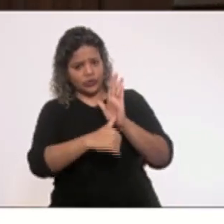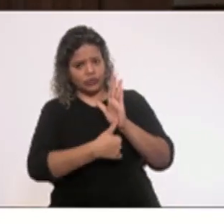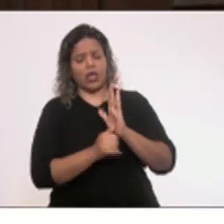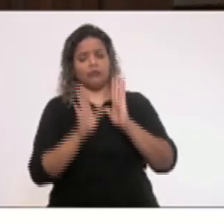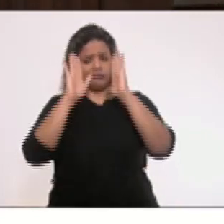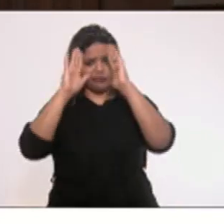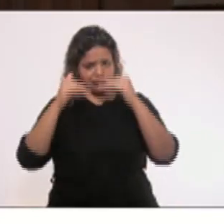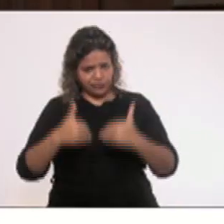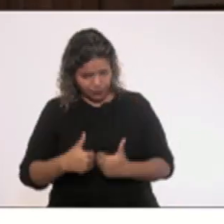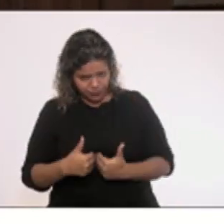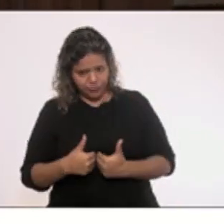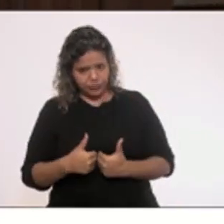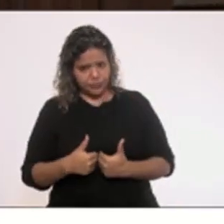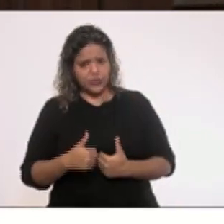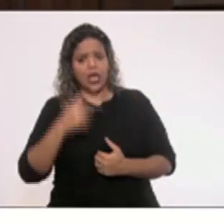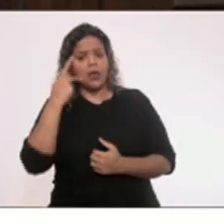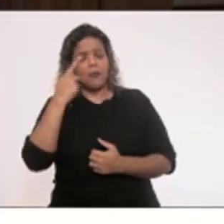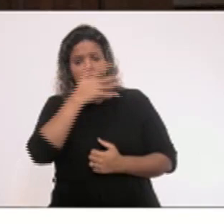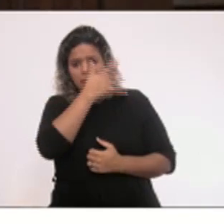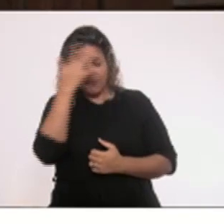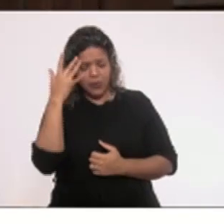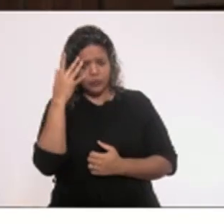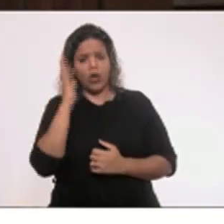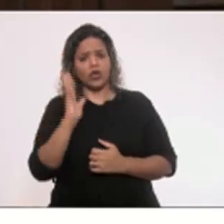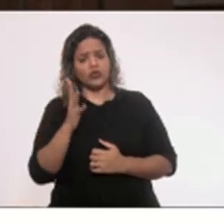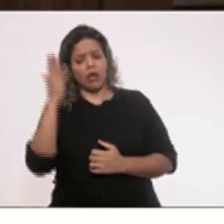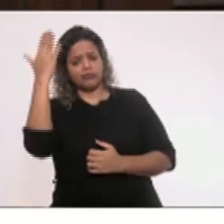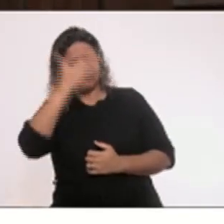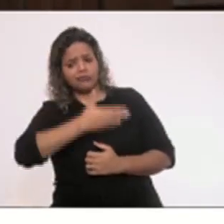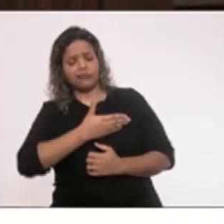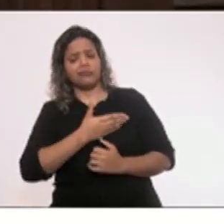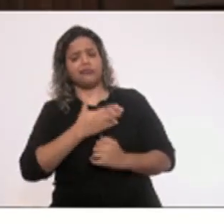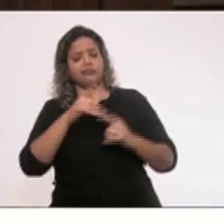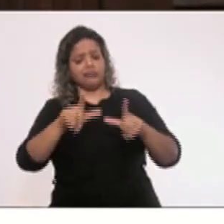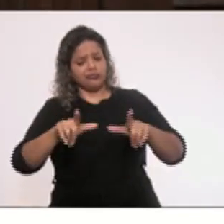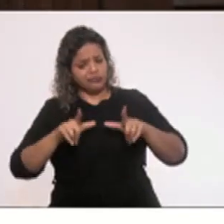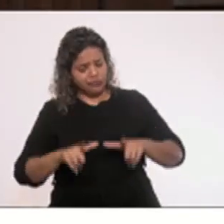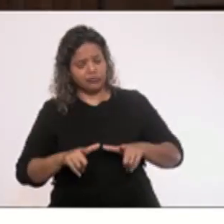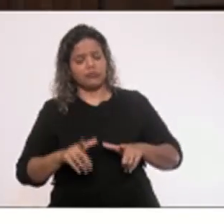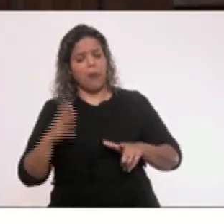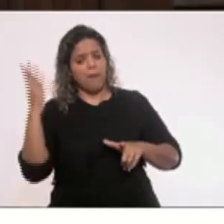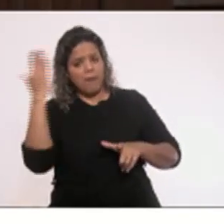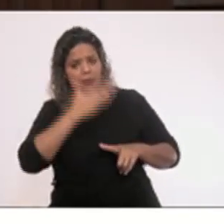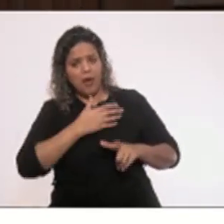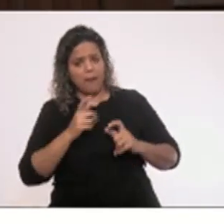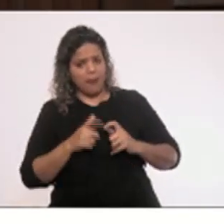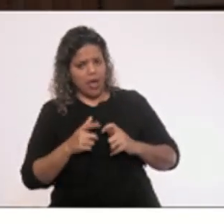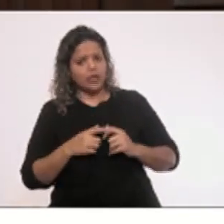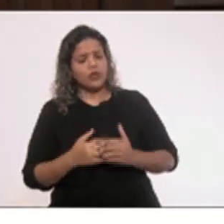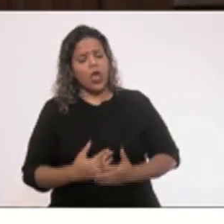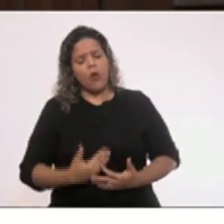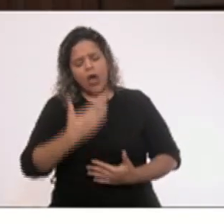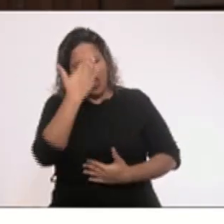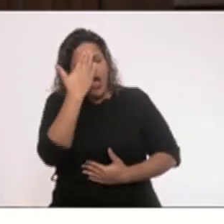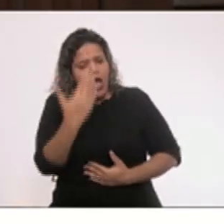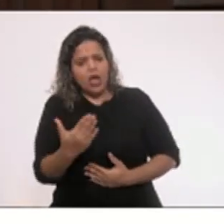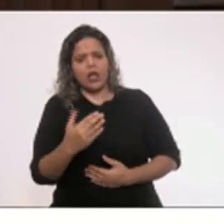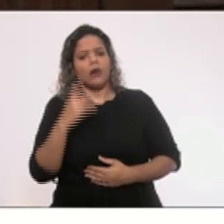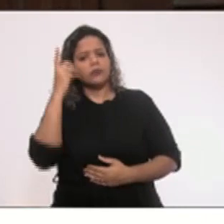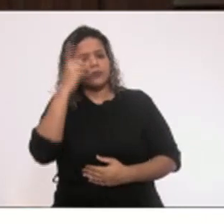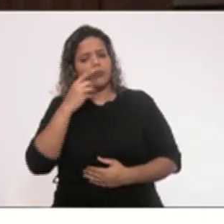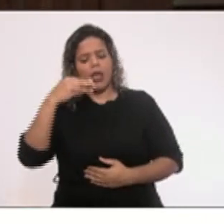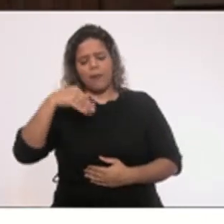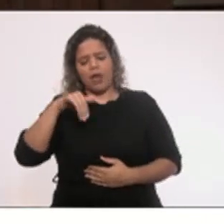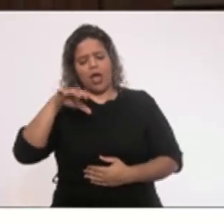do autista para pessoa com diagnóstico de transtorno do aspecto autista. Eu agradeço ao deputado